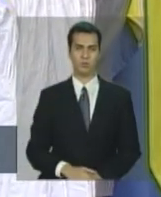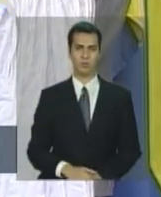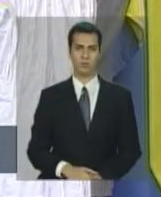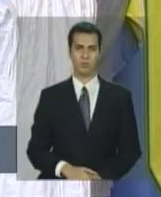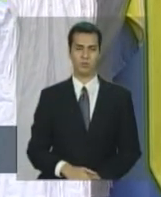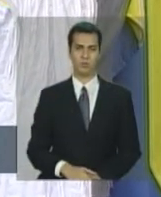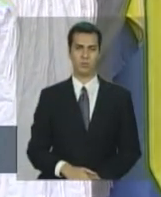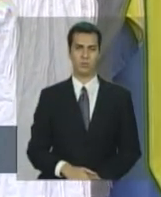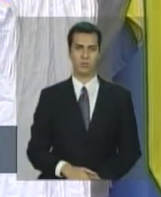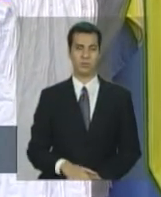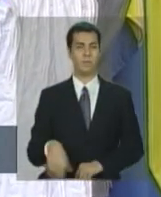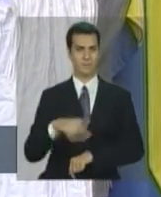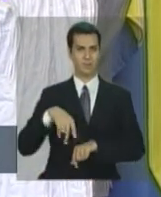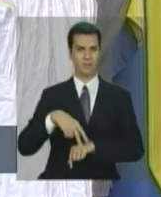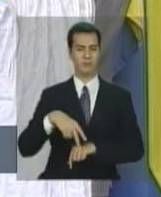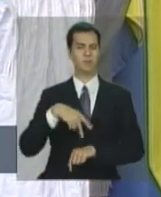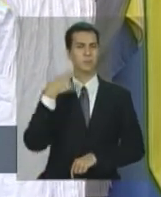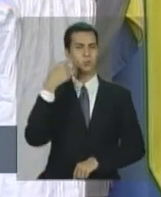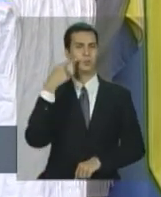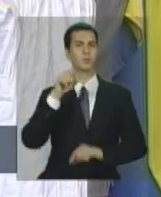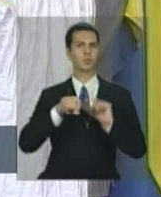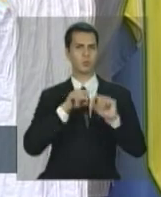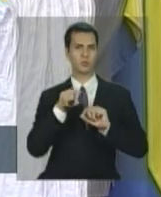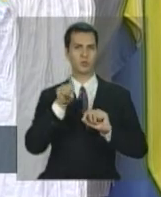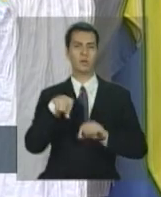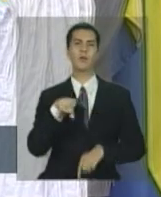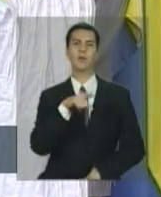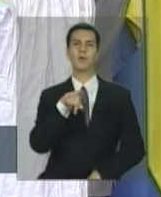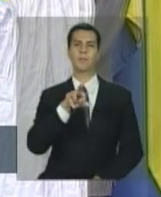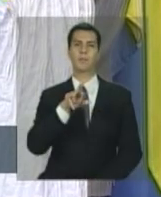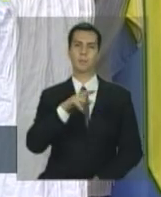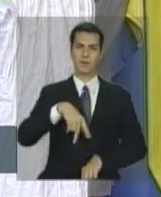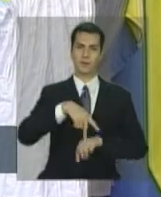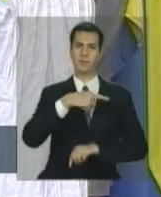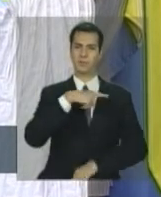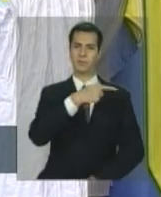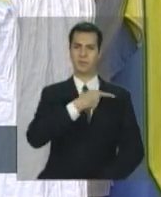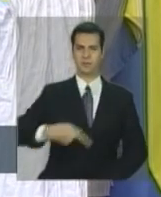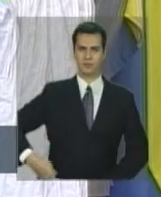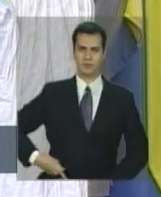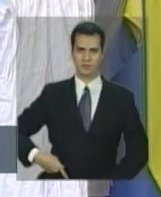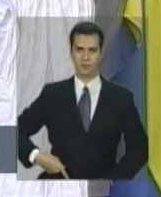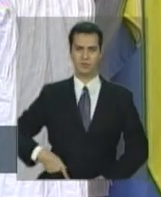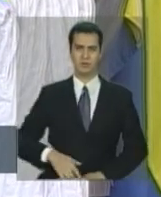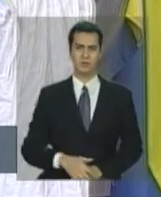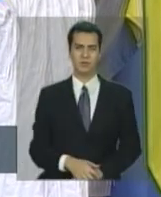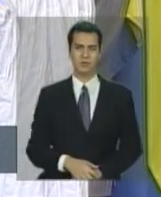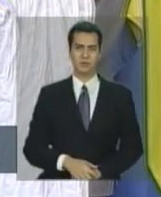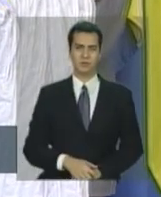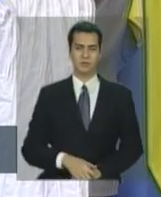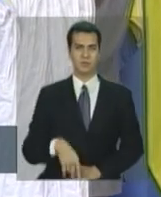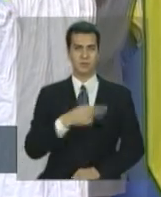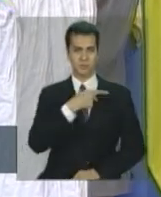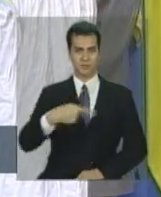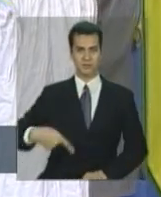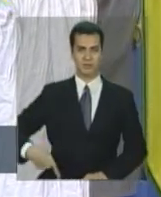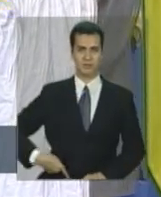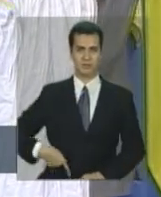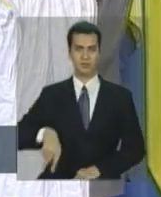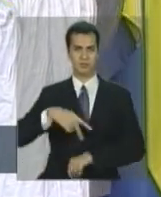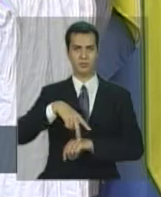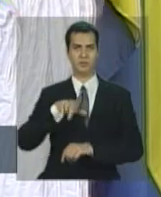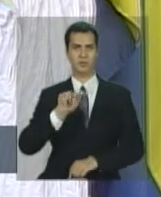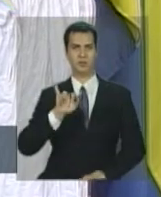Politicamente, o país é uma república presidencial, segundo o qual o presidente da Guiné